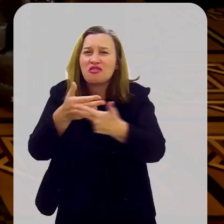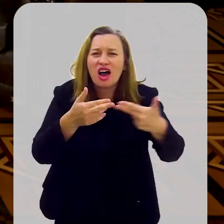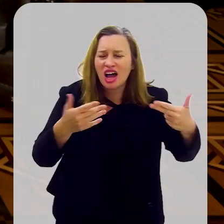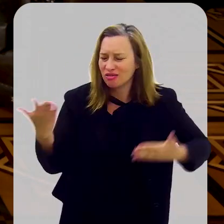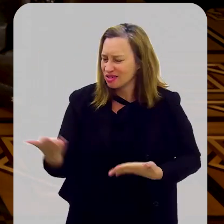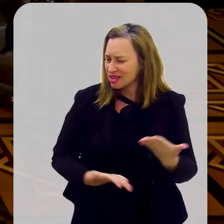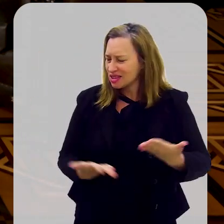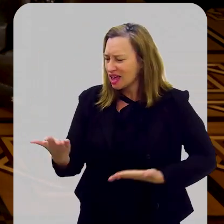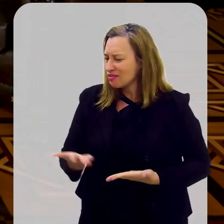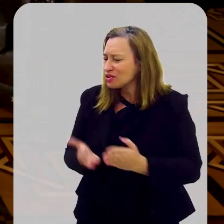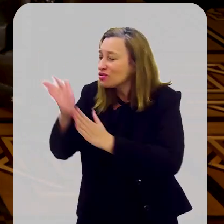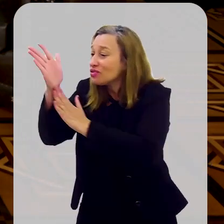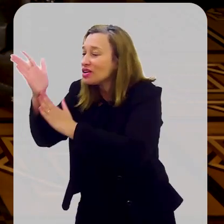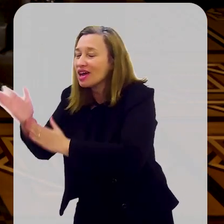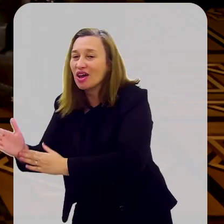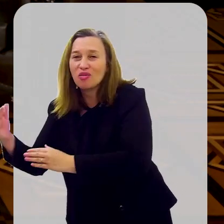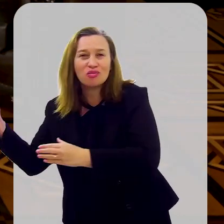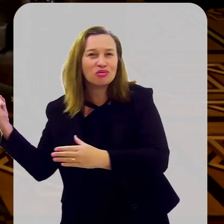heróis